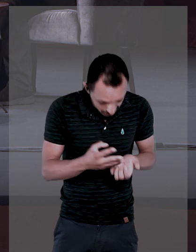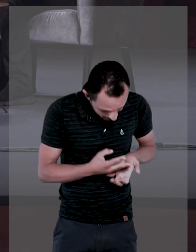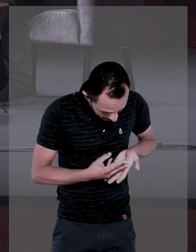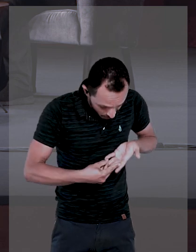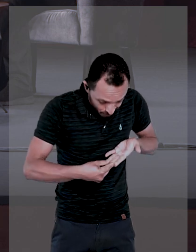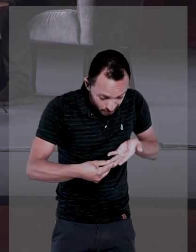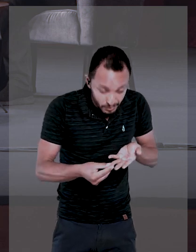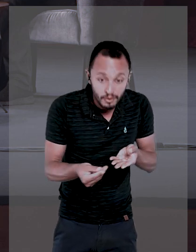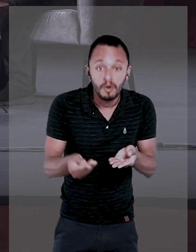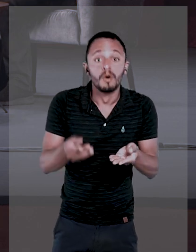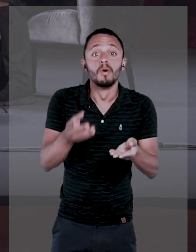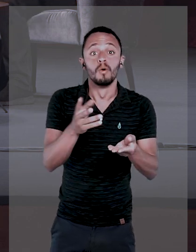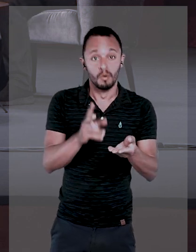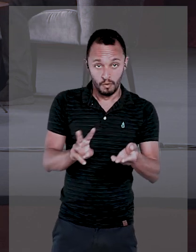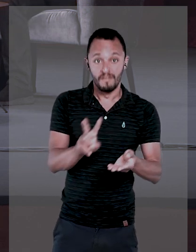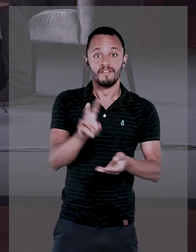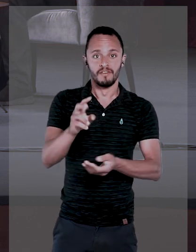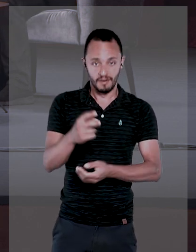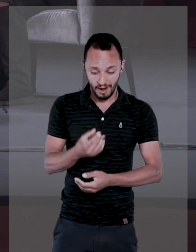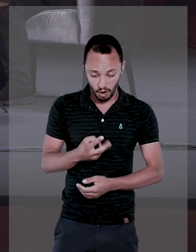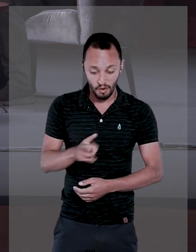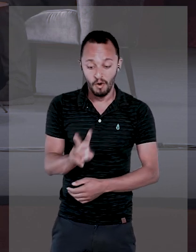apeia.